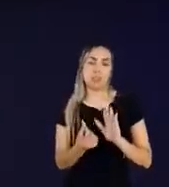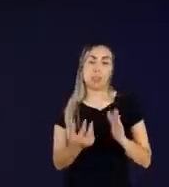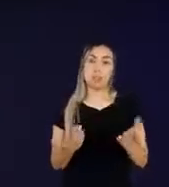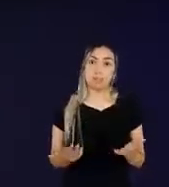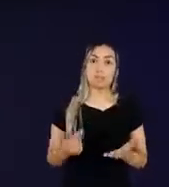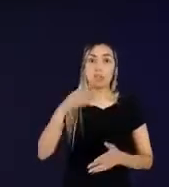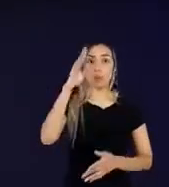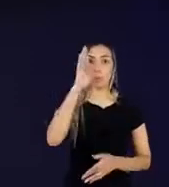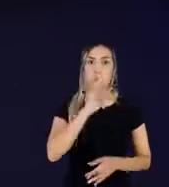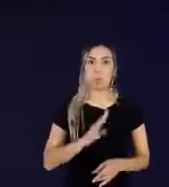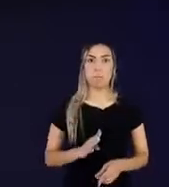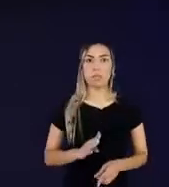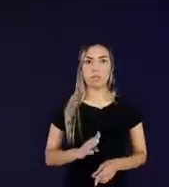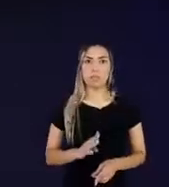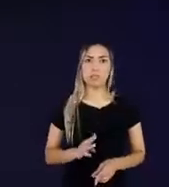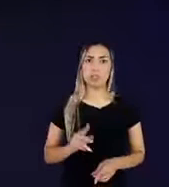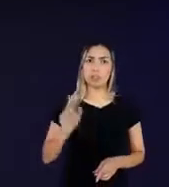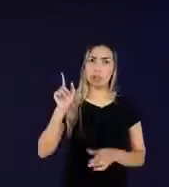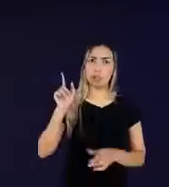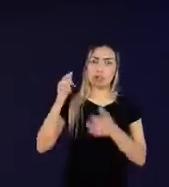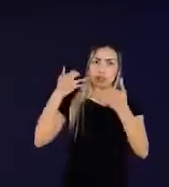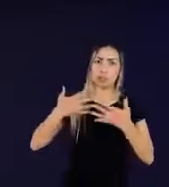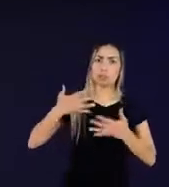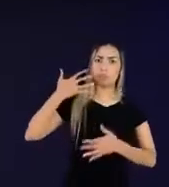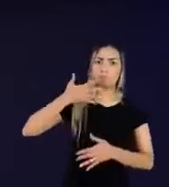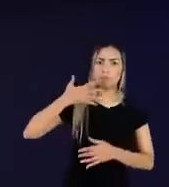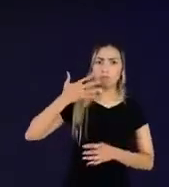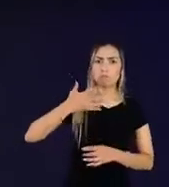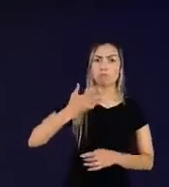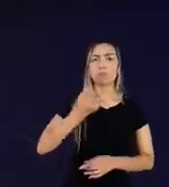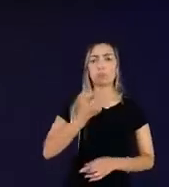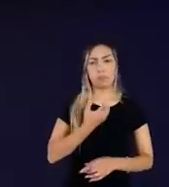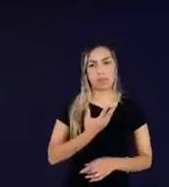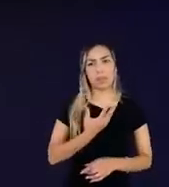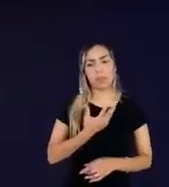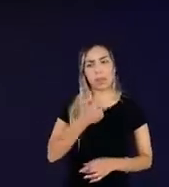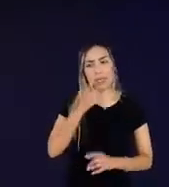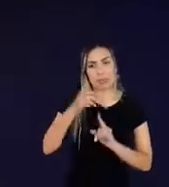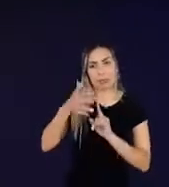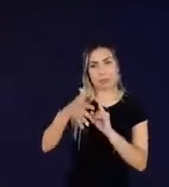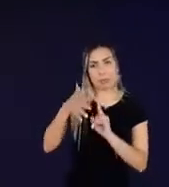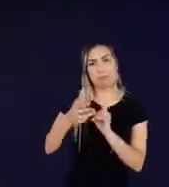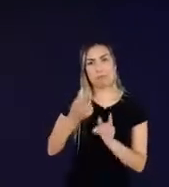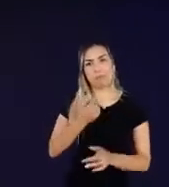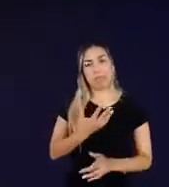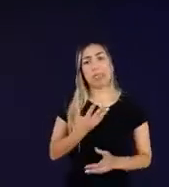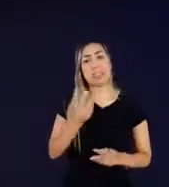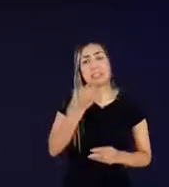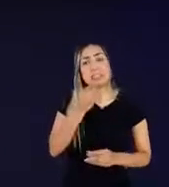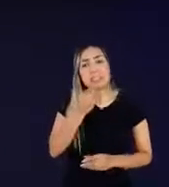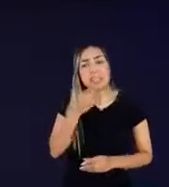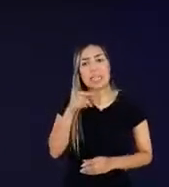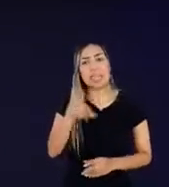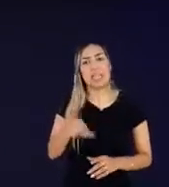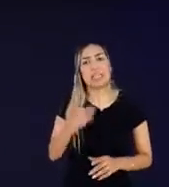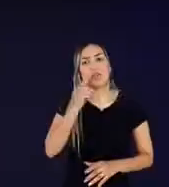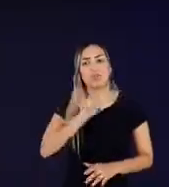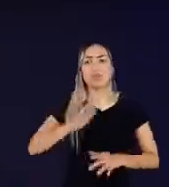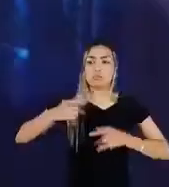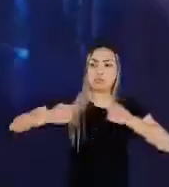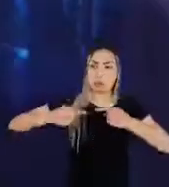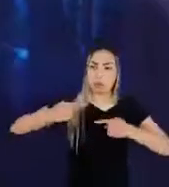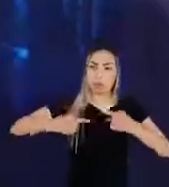bem, está ávido por essas alternativas. Né? Eu acho que está todo mundo pulsando aí. E outro debate que eu acho que a gente precisa